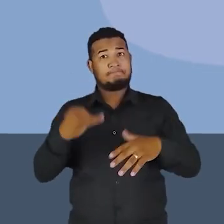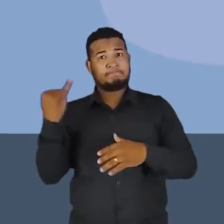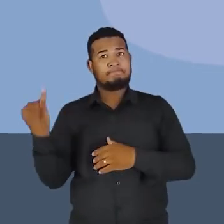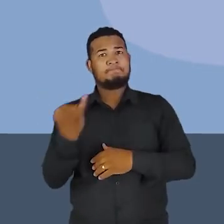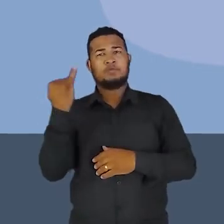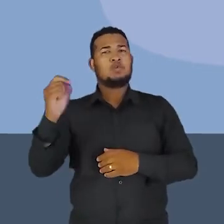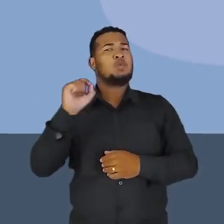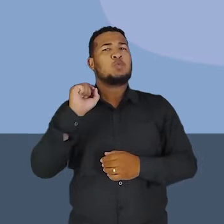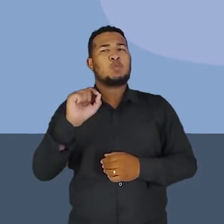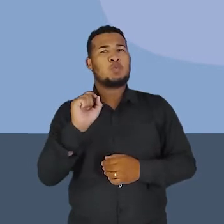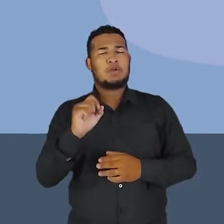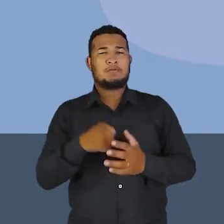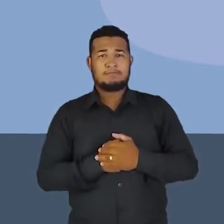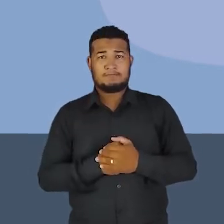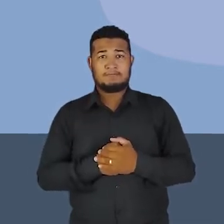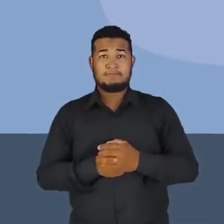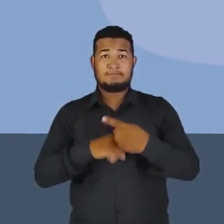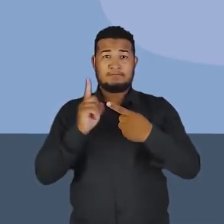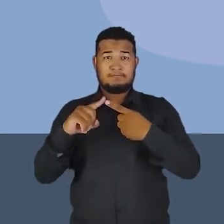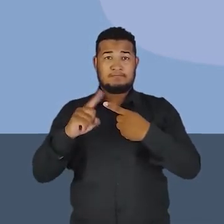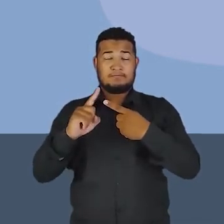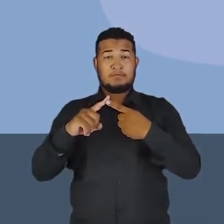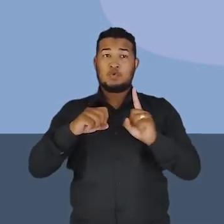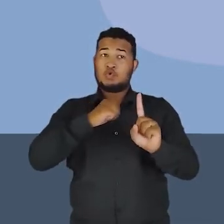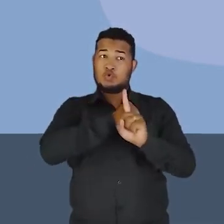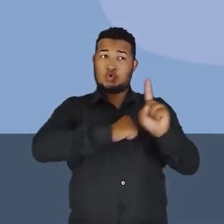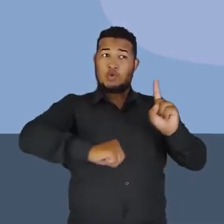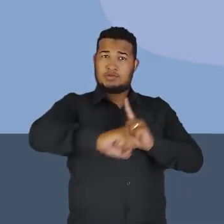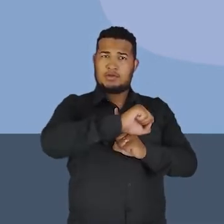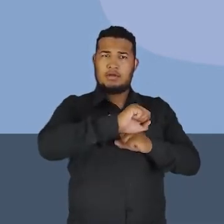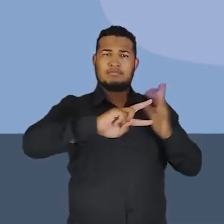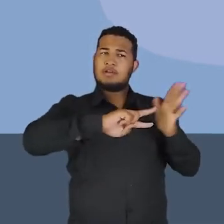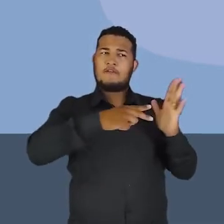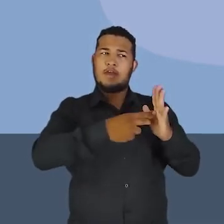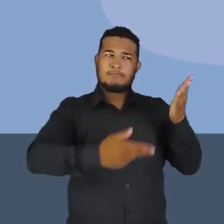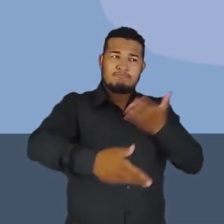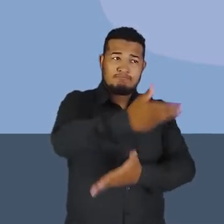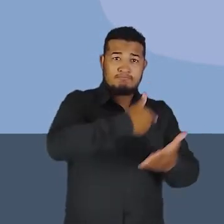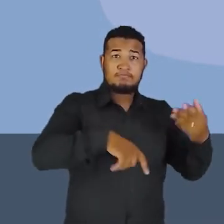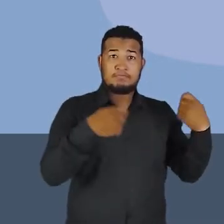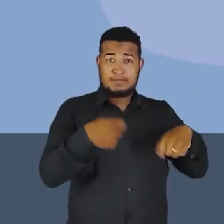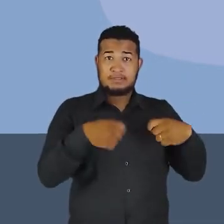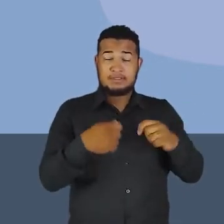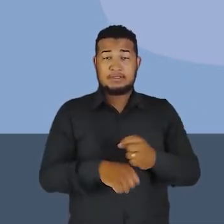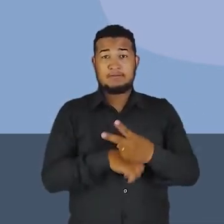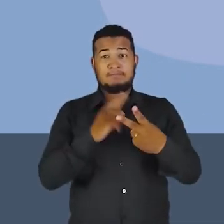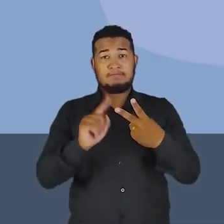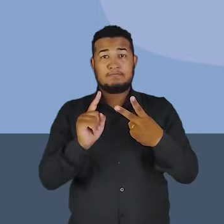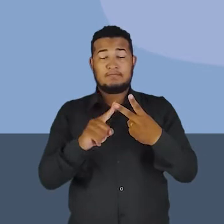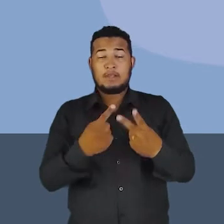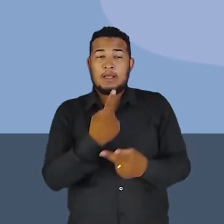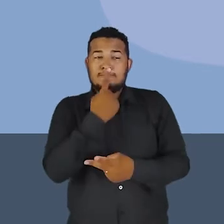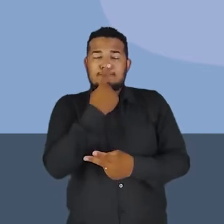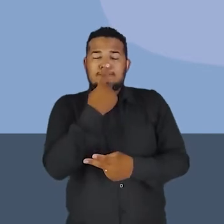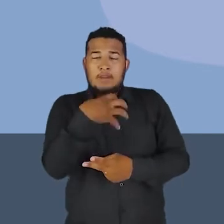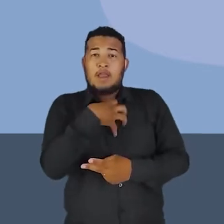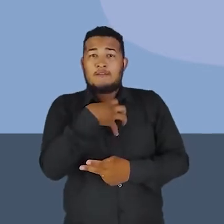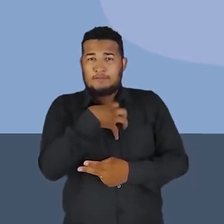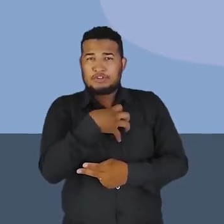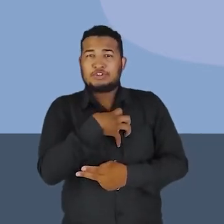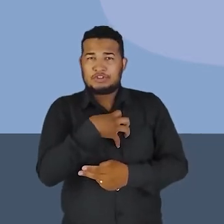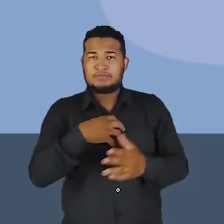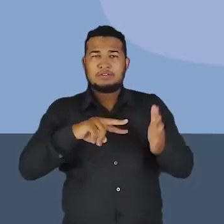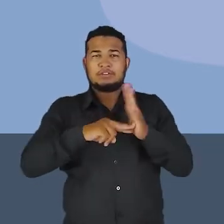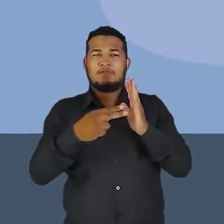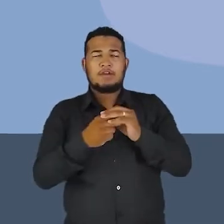são as necessidades sociais, você precisa conviver numa sociedade, as necessidades afetivas, você precisa se